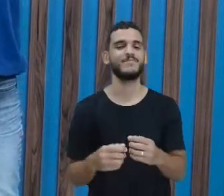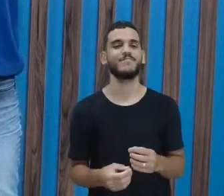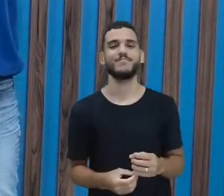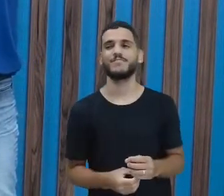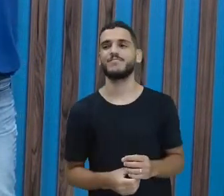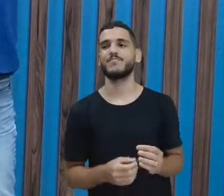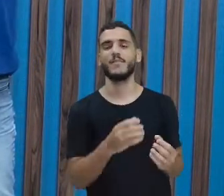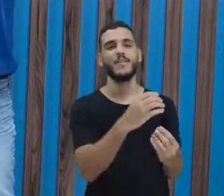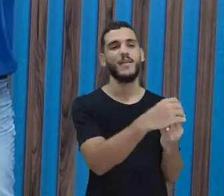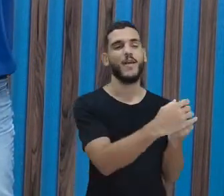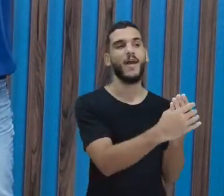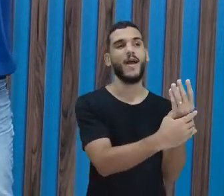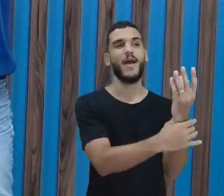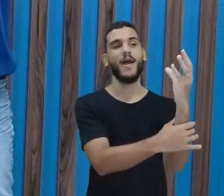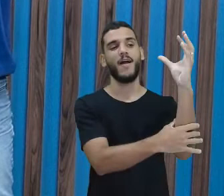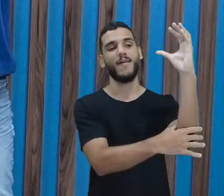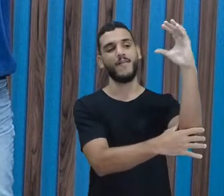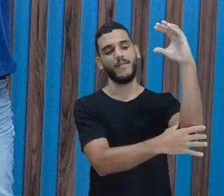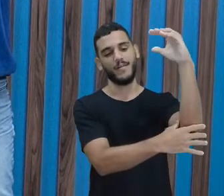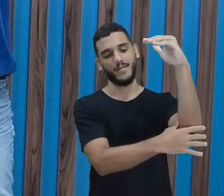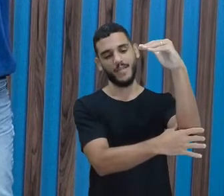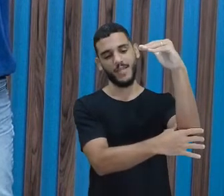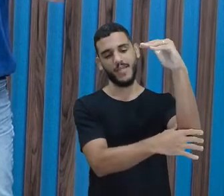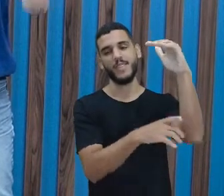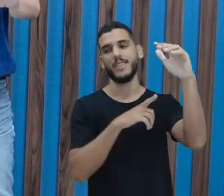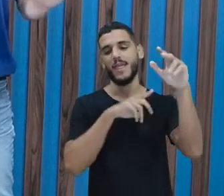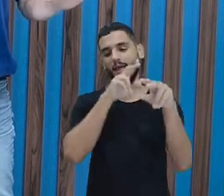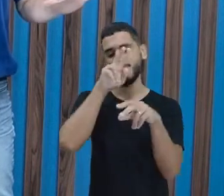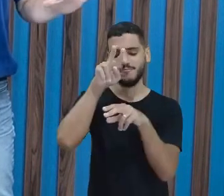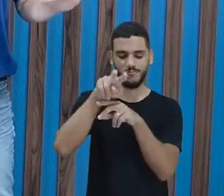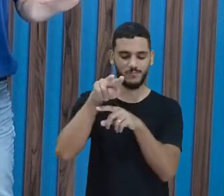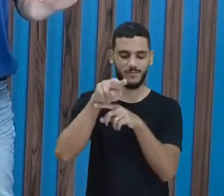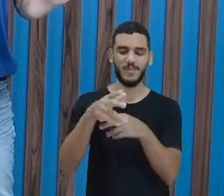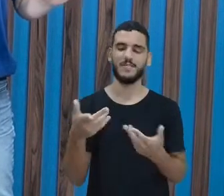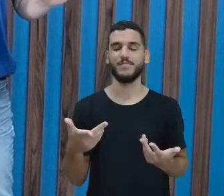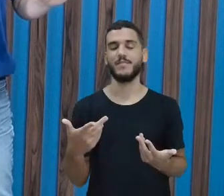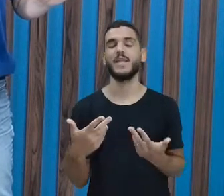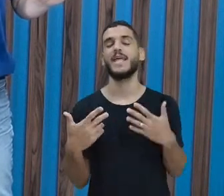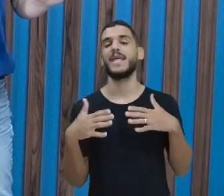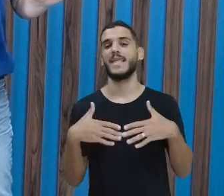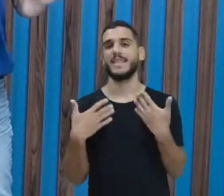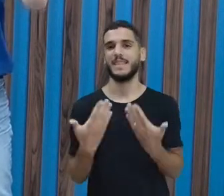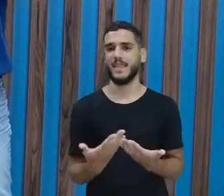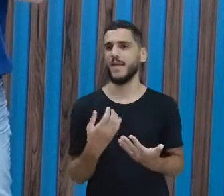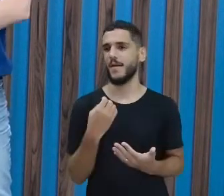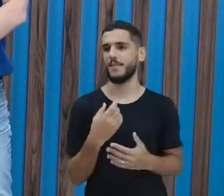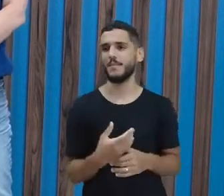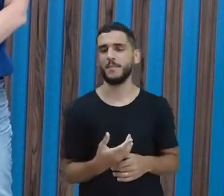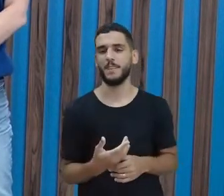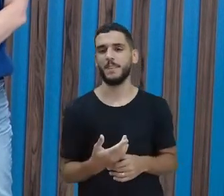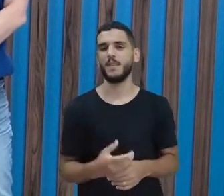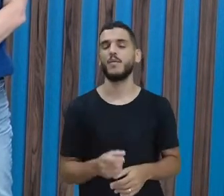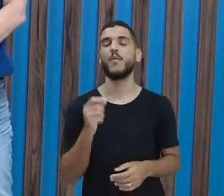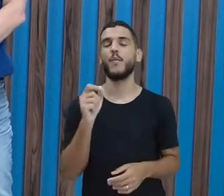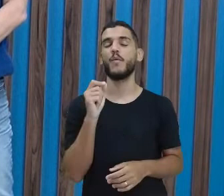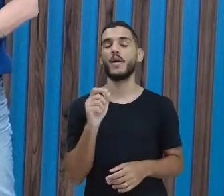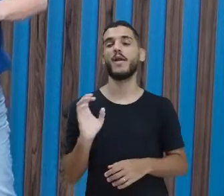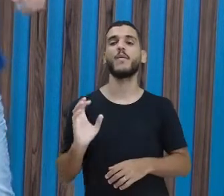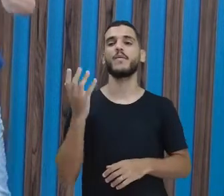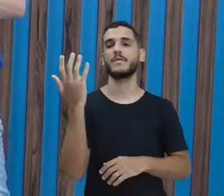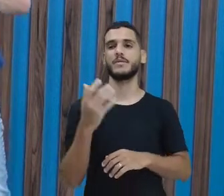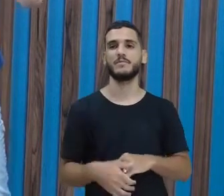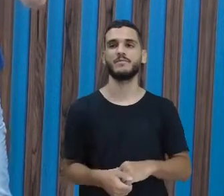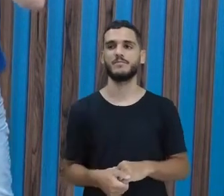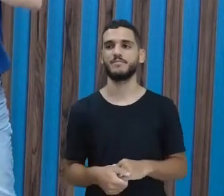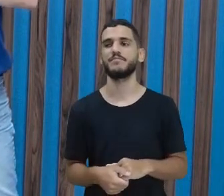que também a sombra, né? Que ia ter daquilo tudo. Enfim, ele era super abençoado. Ele só não contava com uma coisa,